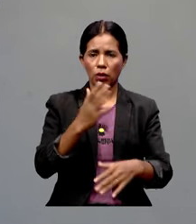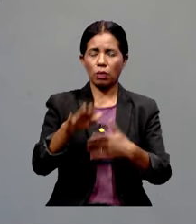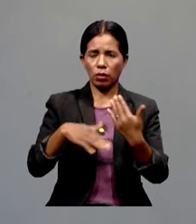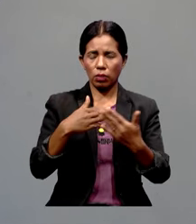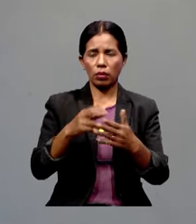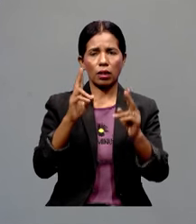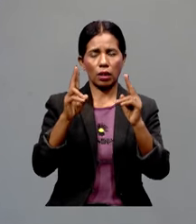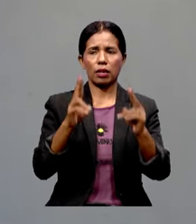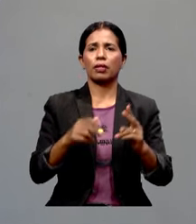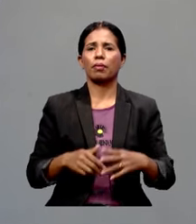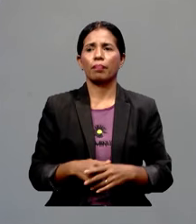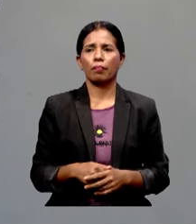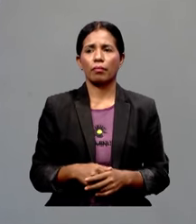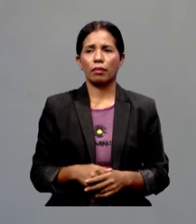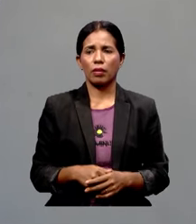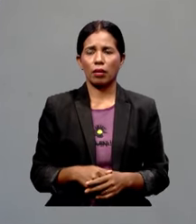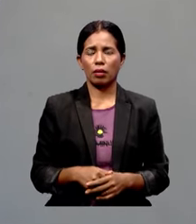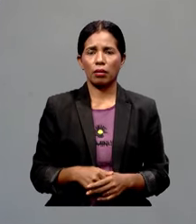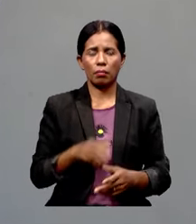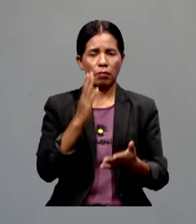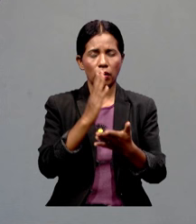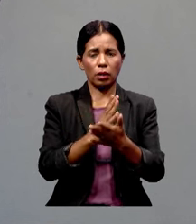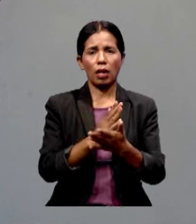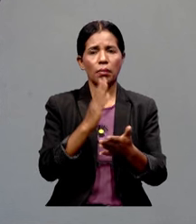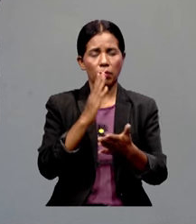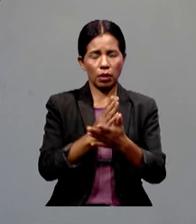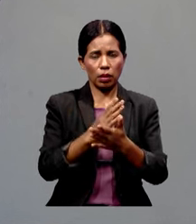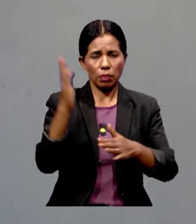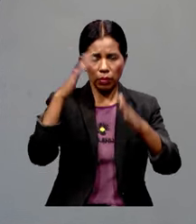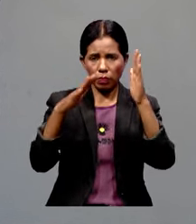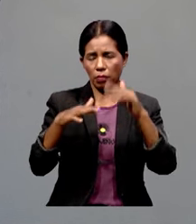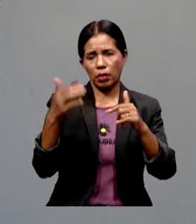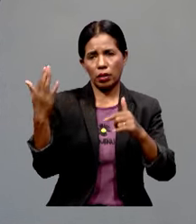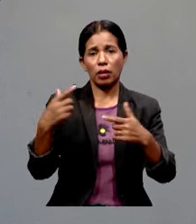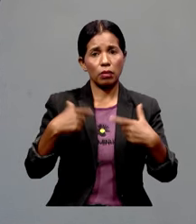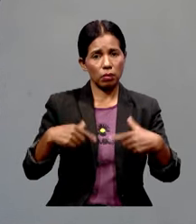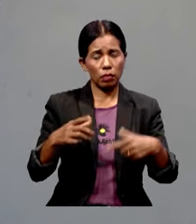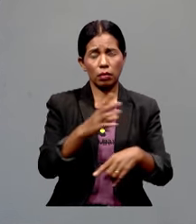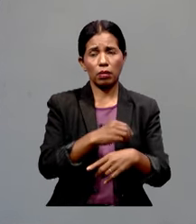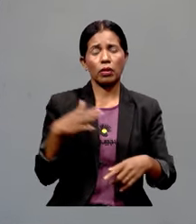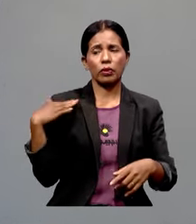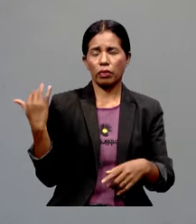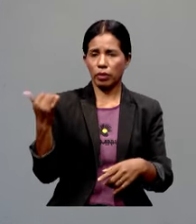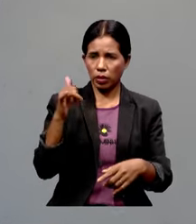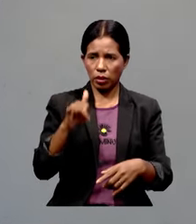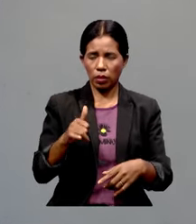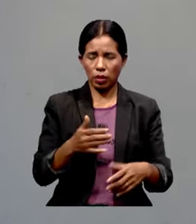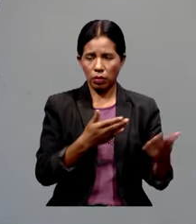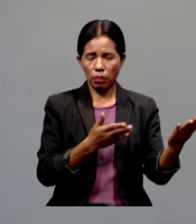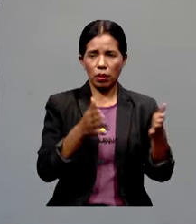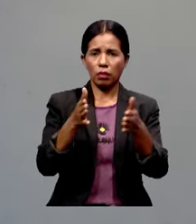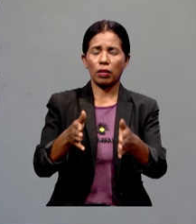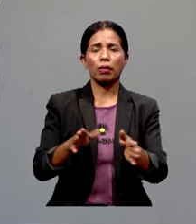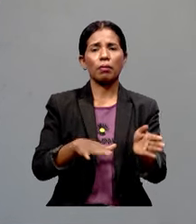atuação queiras, e halo prevenção que era para cumprir tudo né e depois tem os homens ser nebe mas baixa coi mate mai